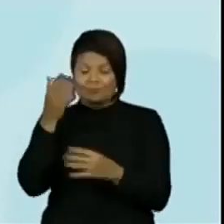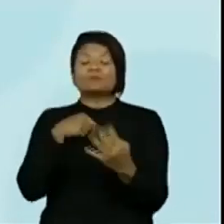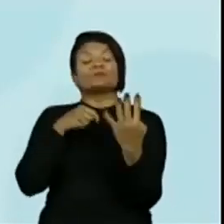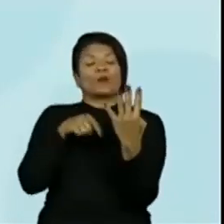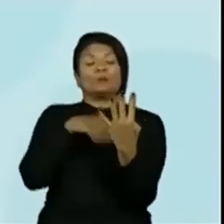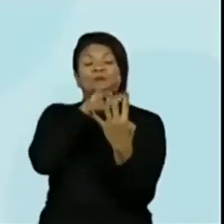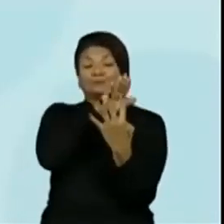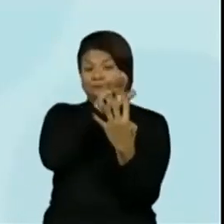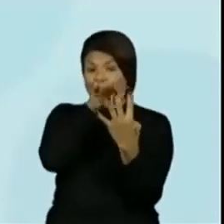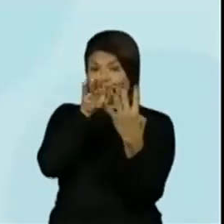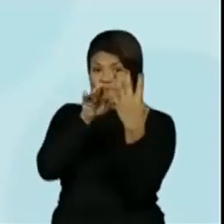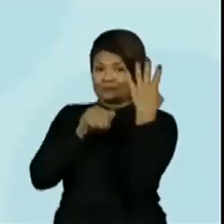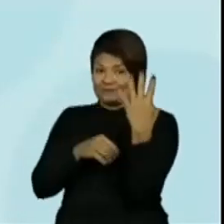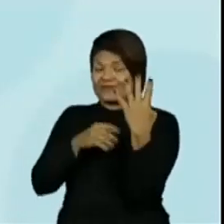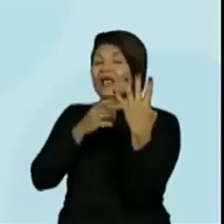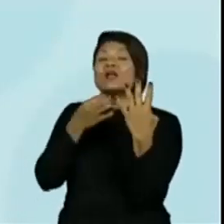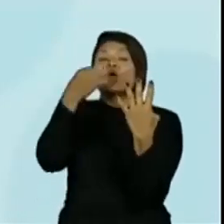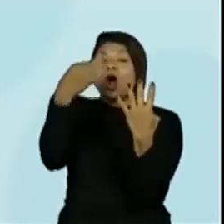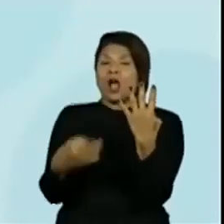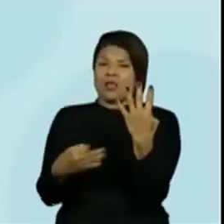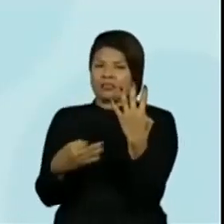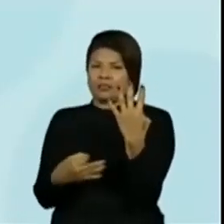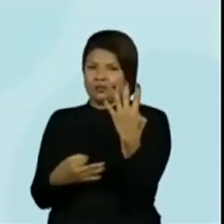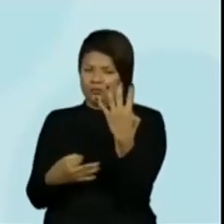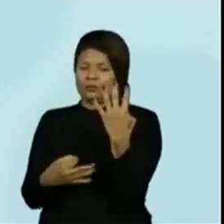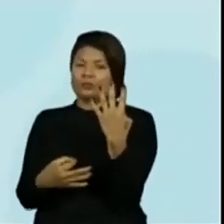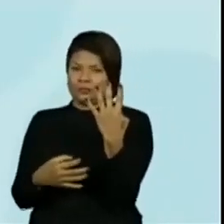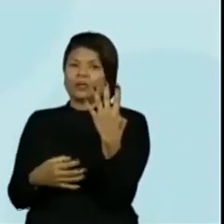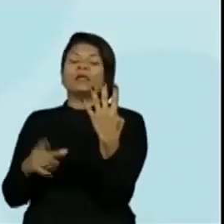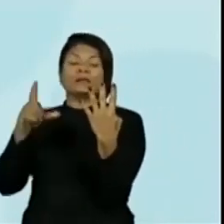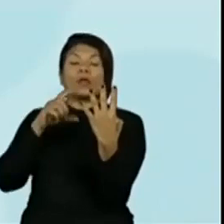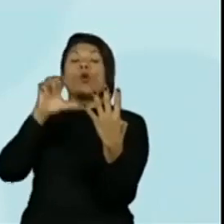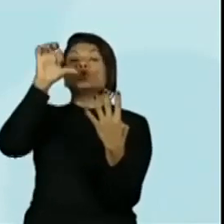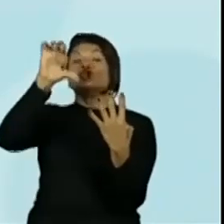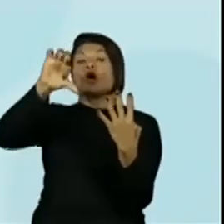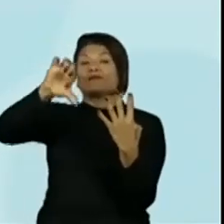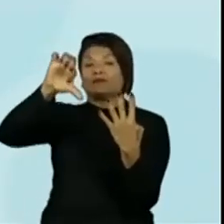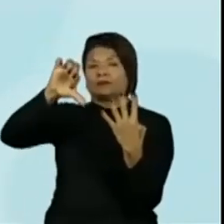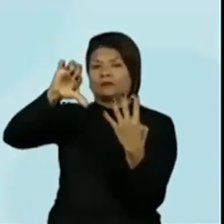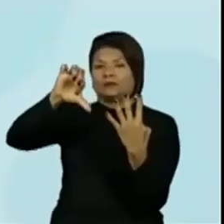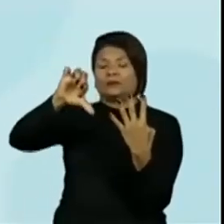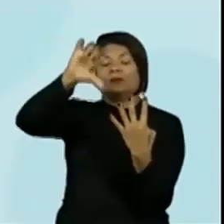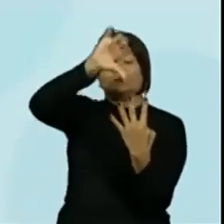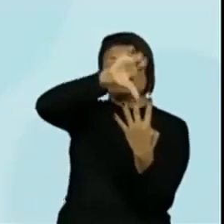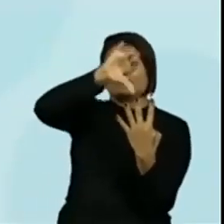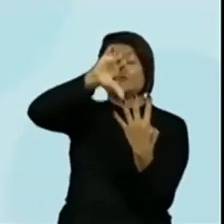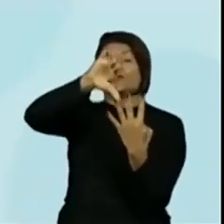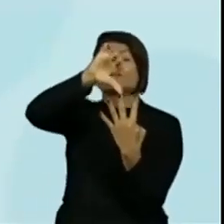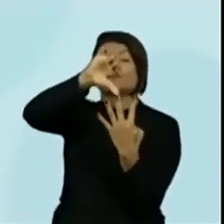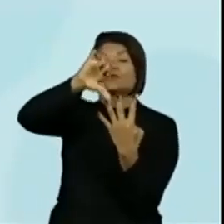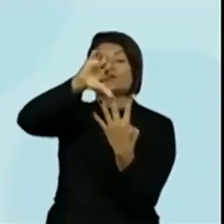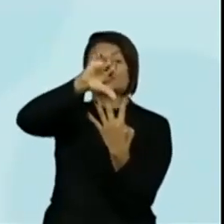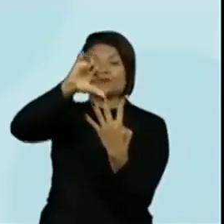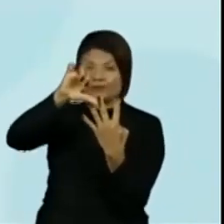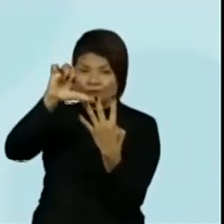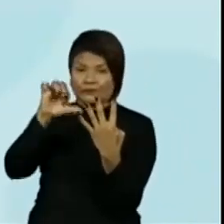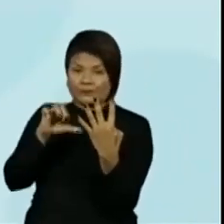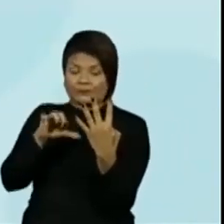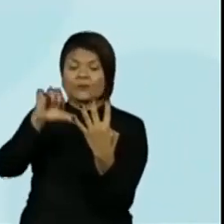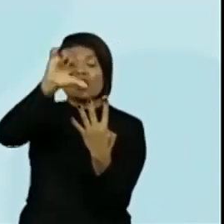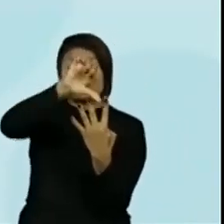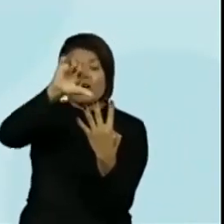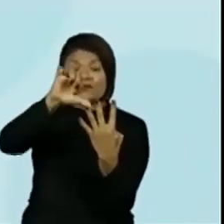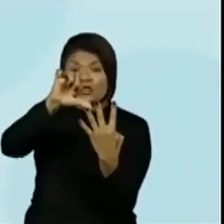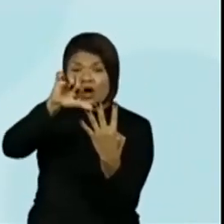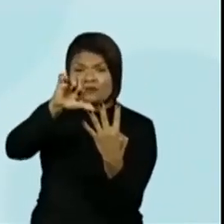coisa, o algarismo 9, ele aparece 2 vezes, porém ele indica